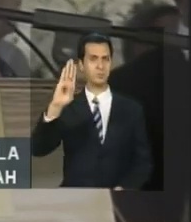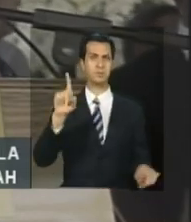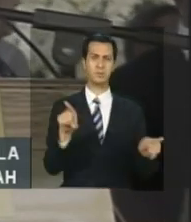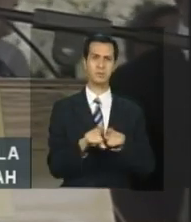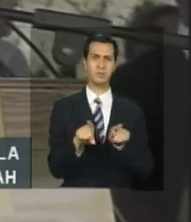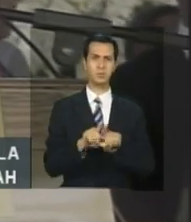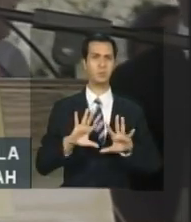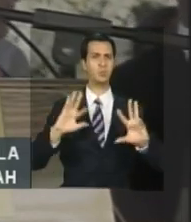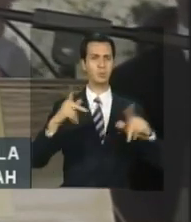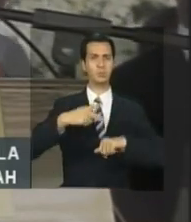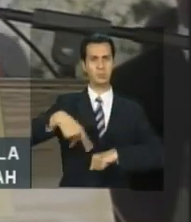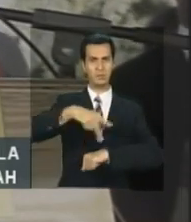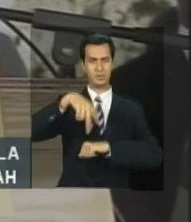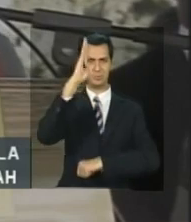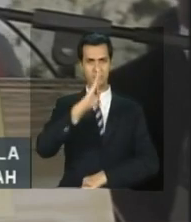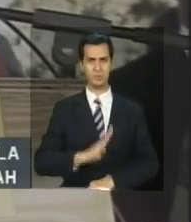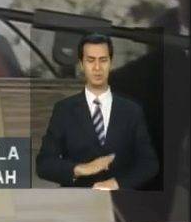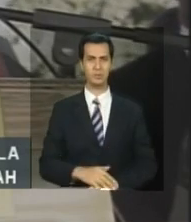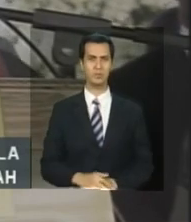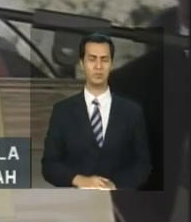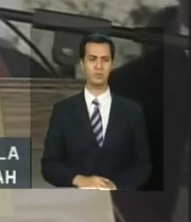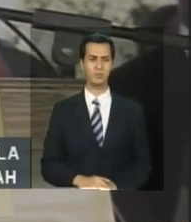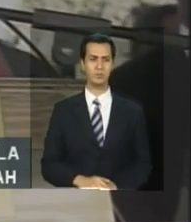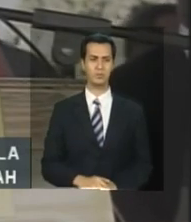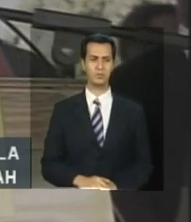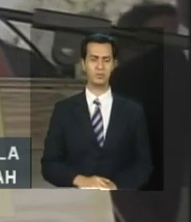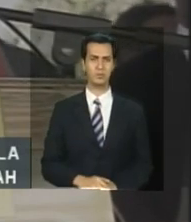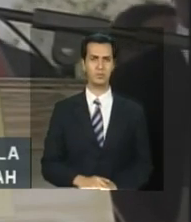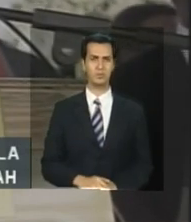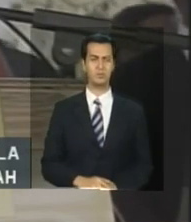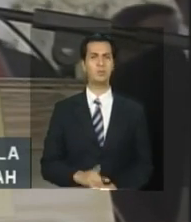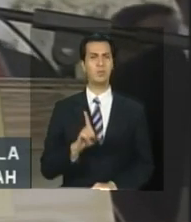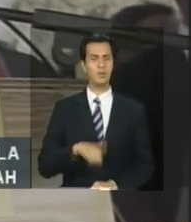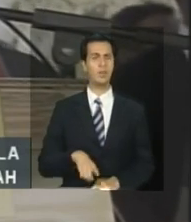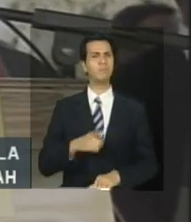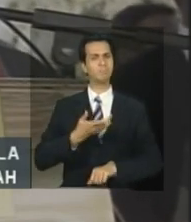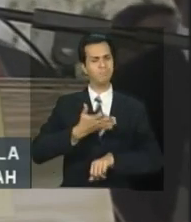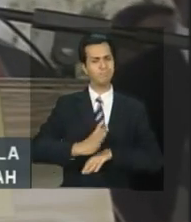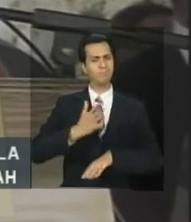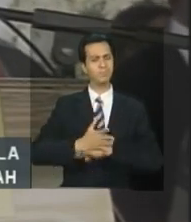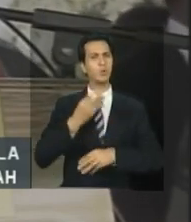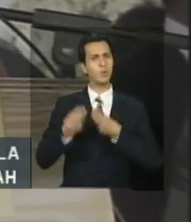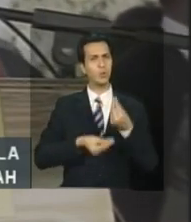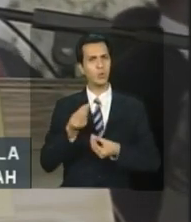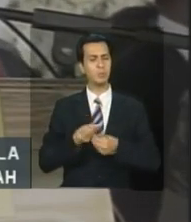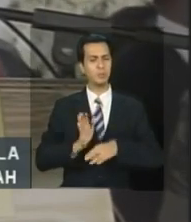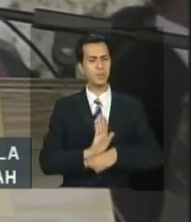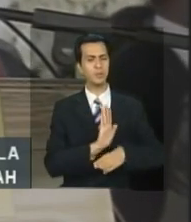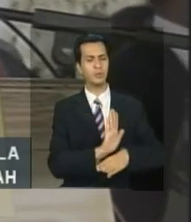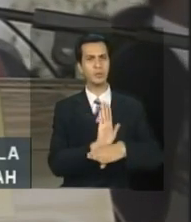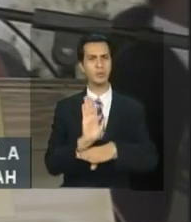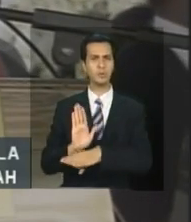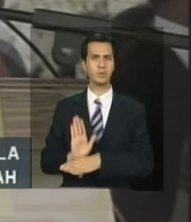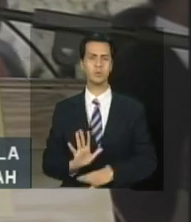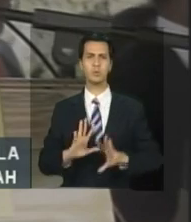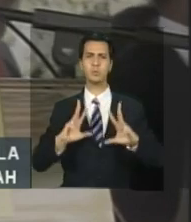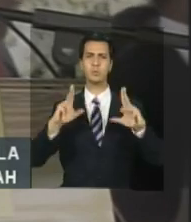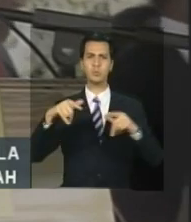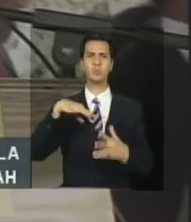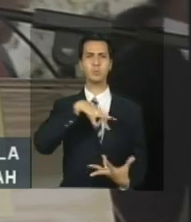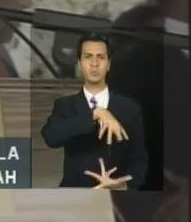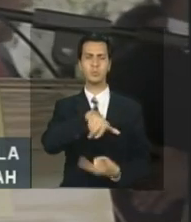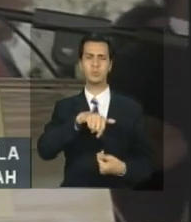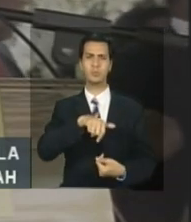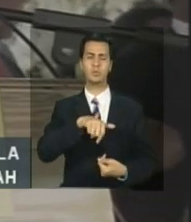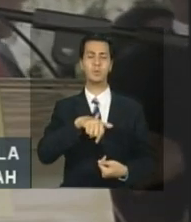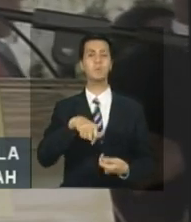nossa pátria. Trata-se de exercício de solidariedade que todos os membros da comunidade